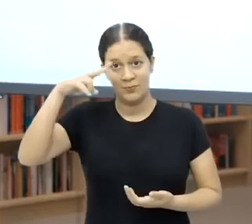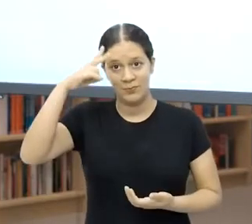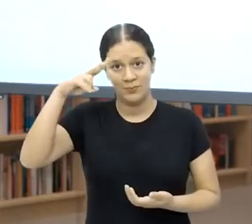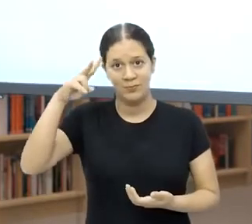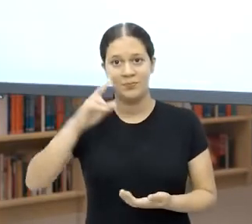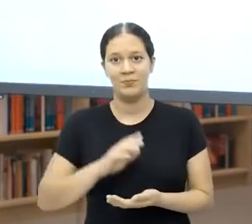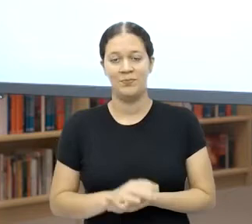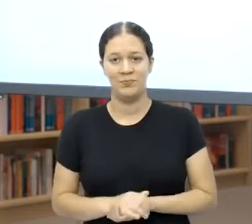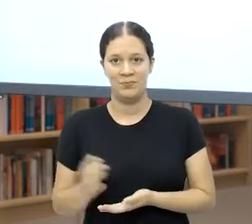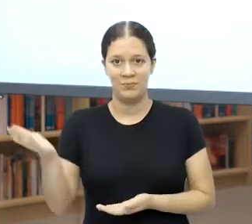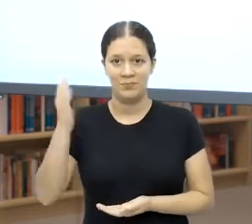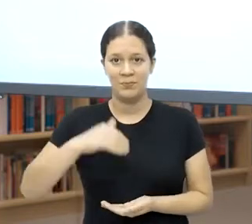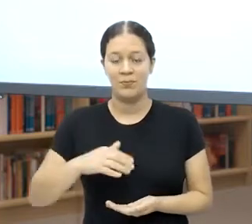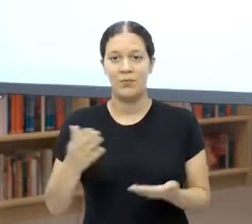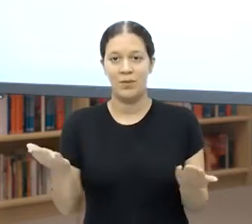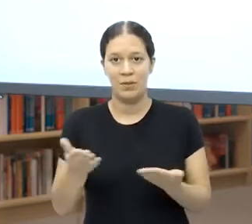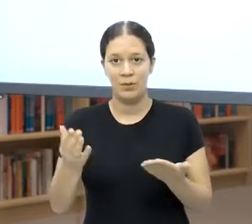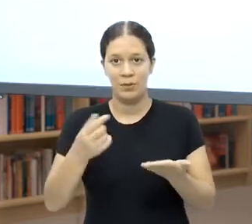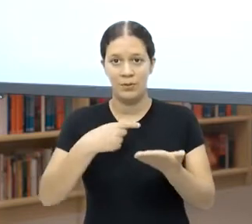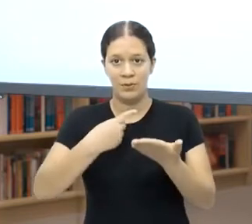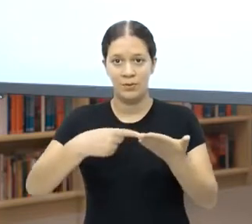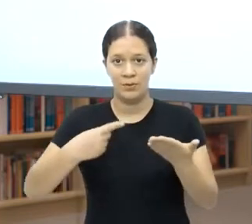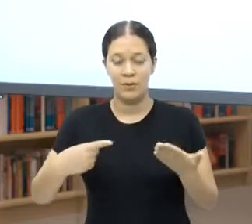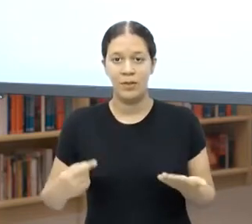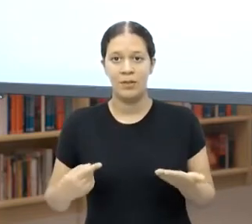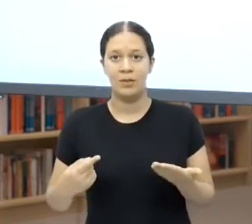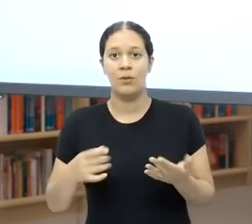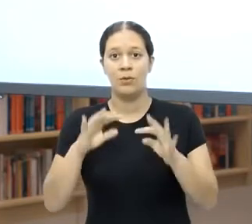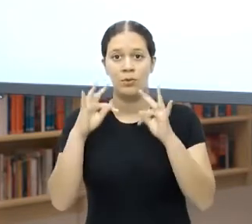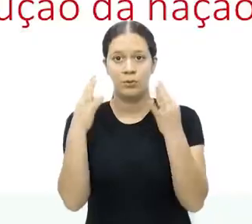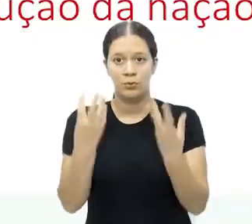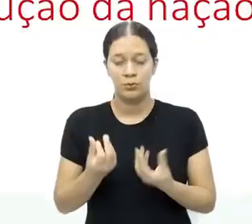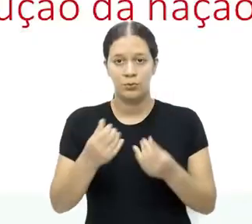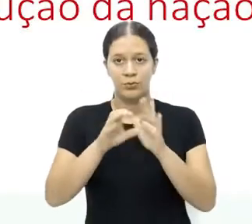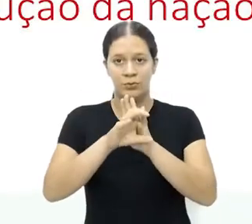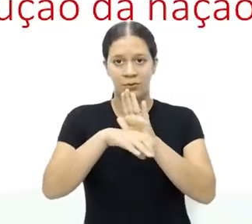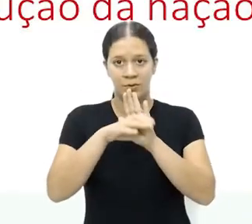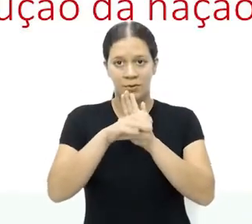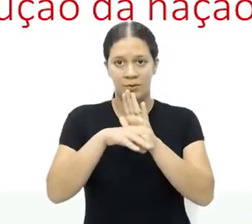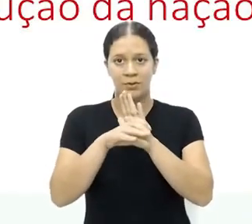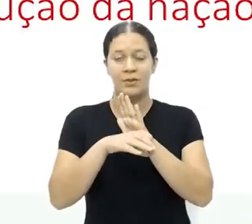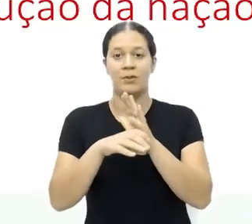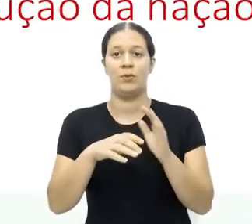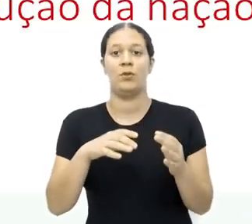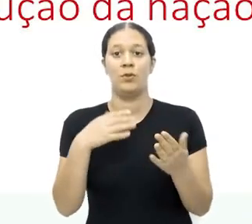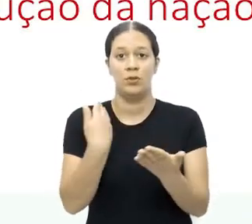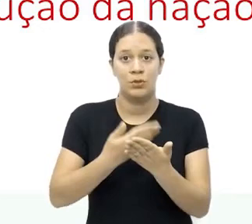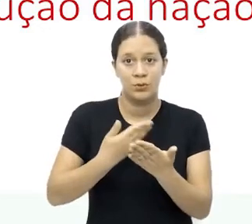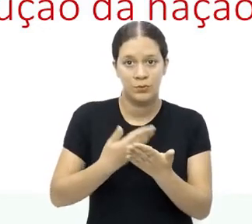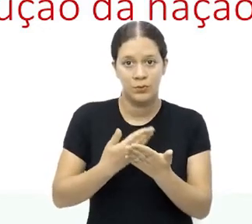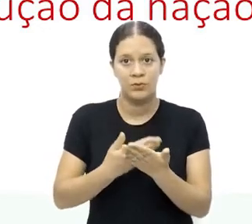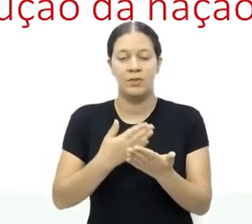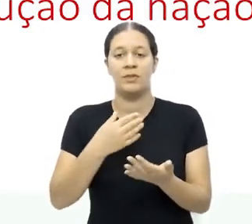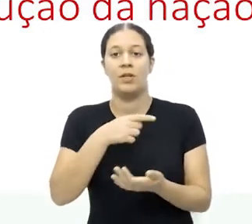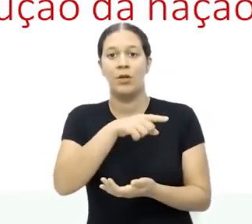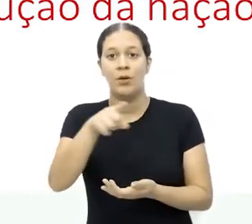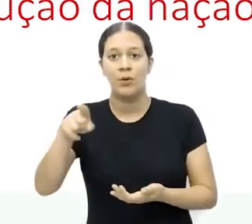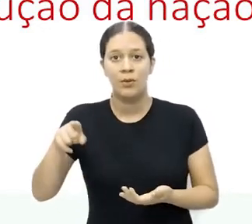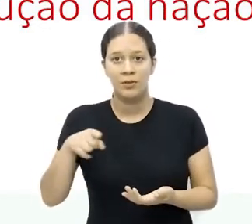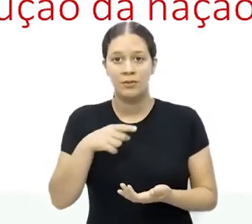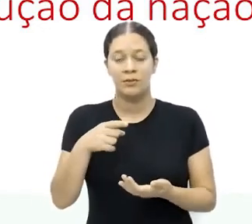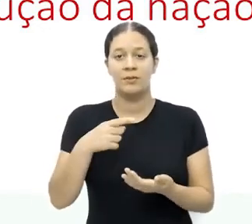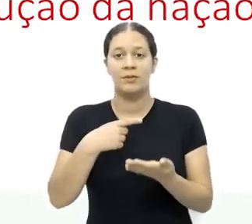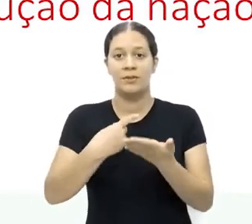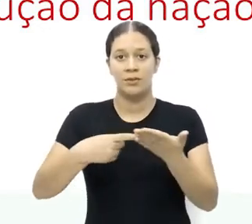História. Vamos lá. Essa correção, ela equivale a todo o conteúdo que foi aportado, trabalhado com vocês